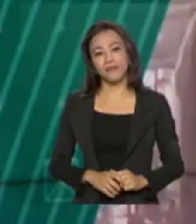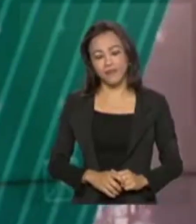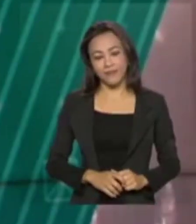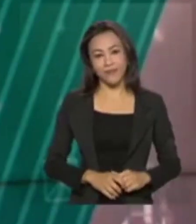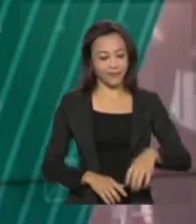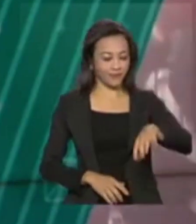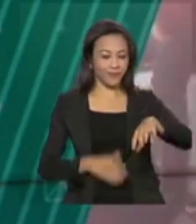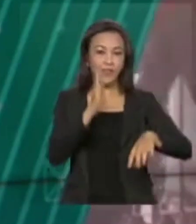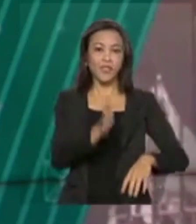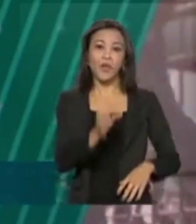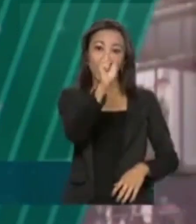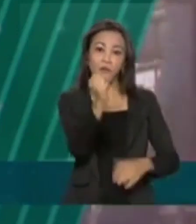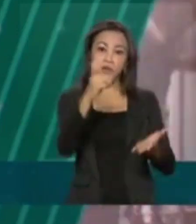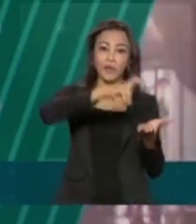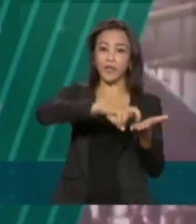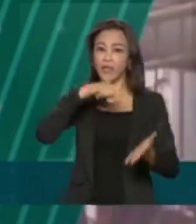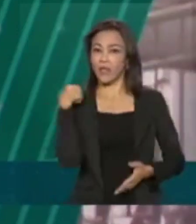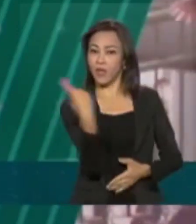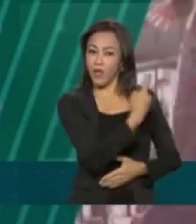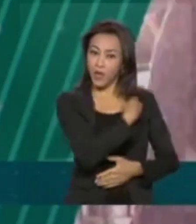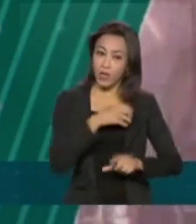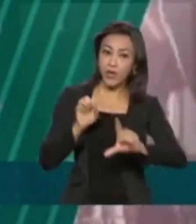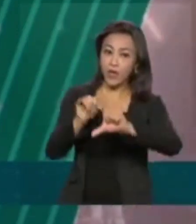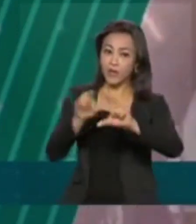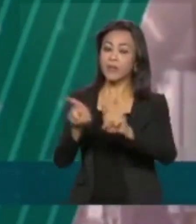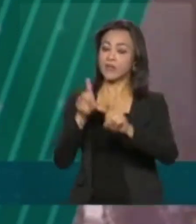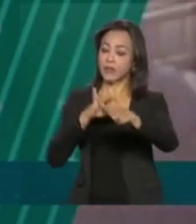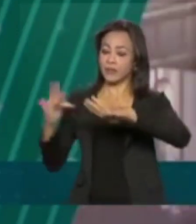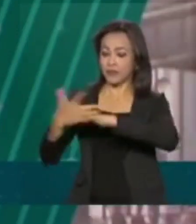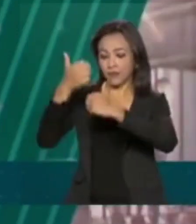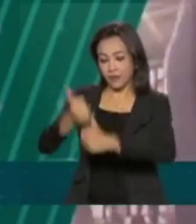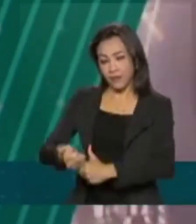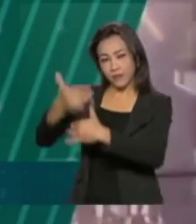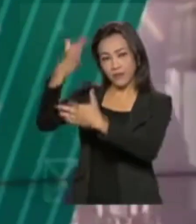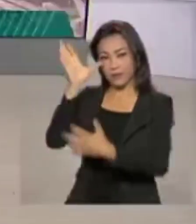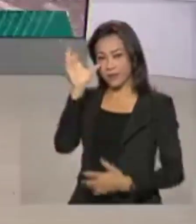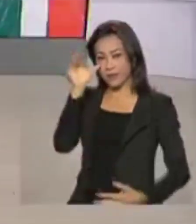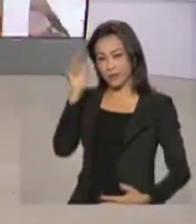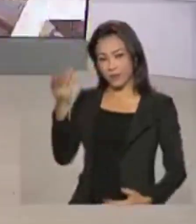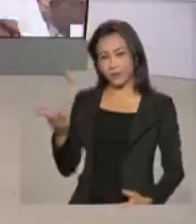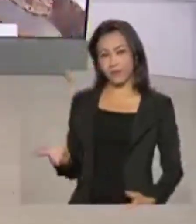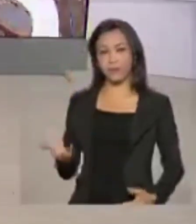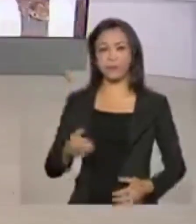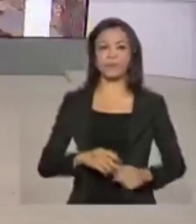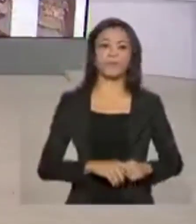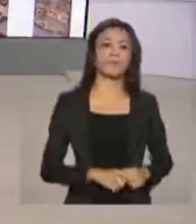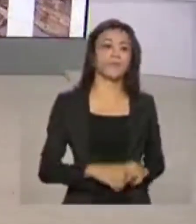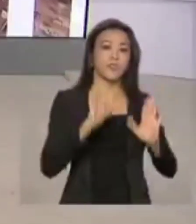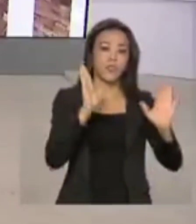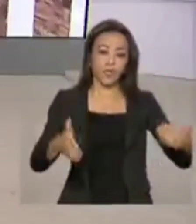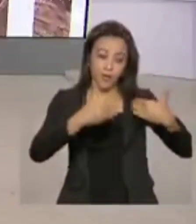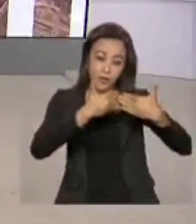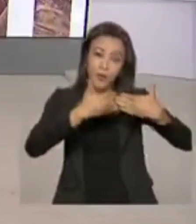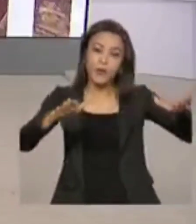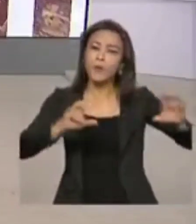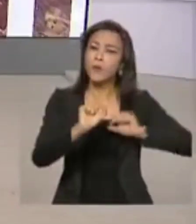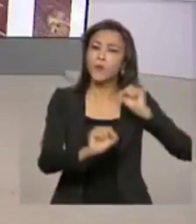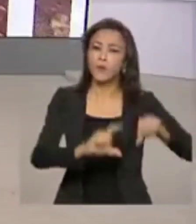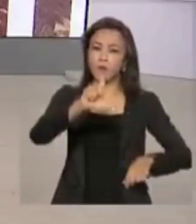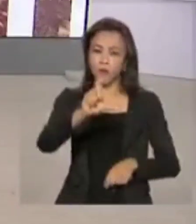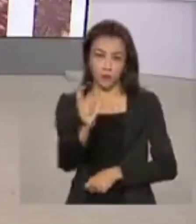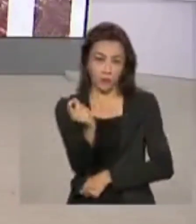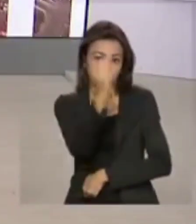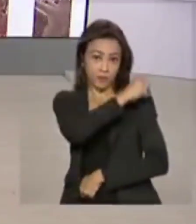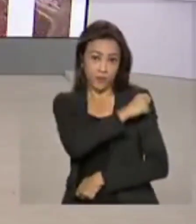8 horas da manhã, estamos ao vivo também pelas redes sociais. Começou a campanha de vacinação contra a